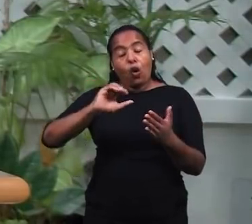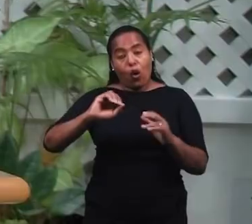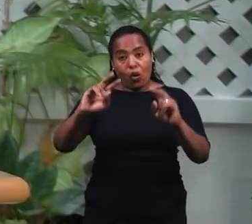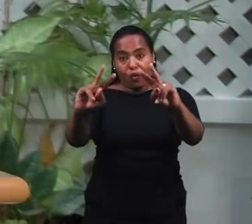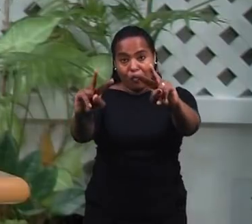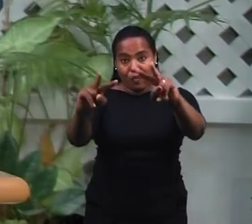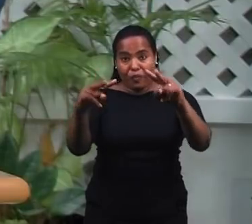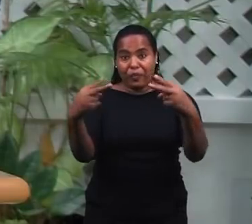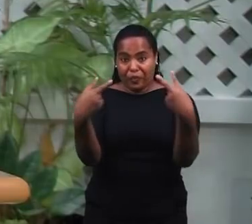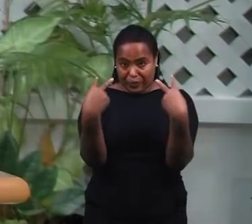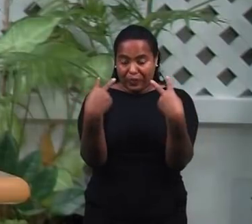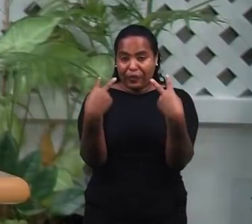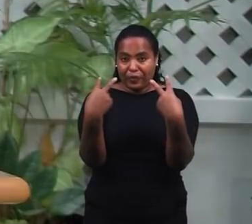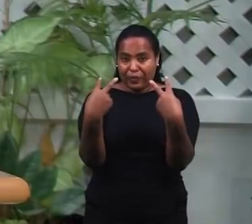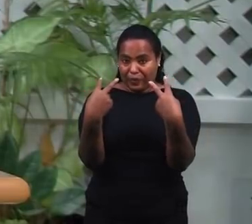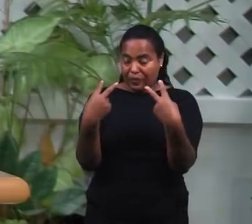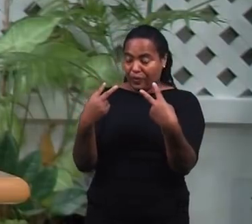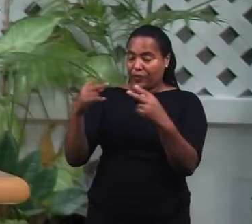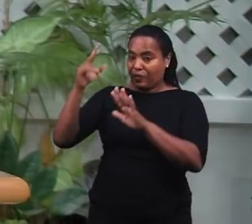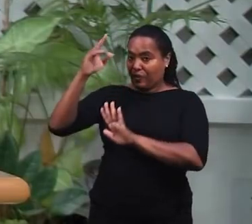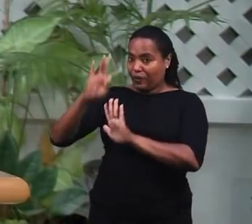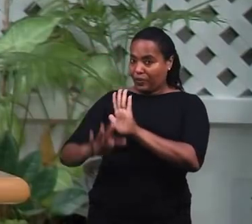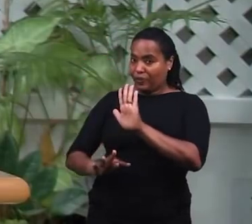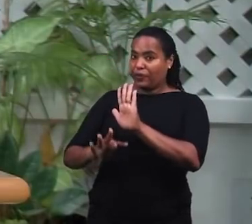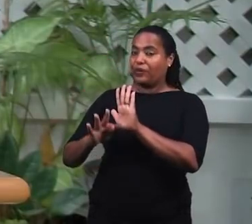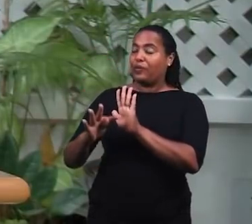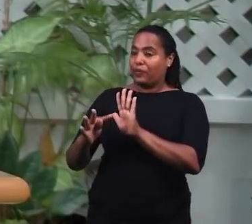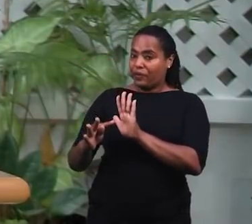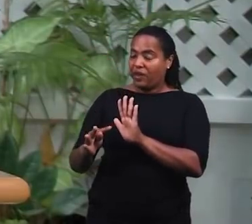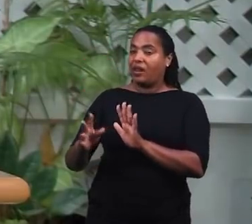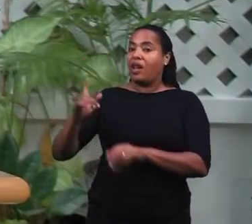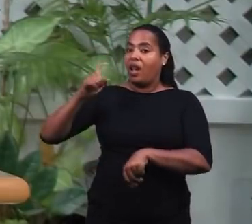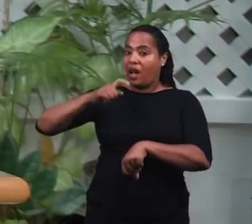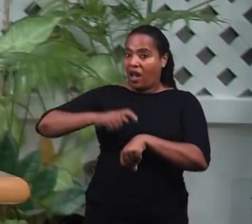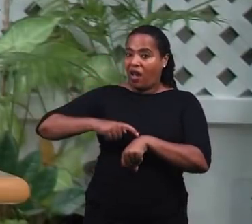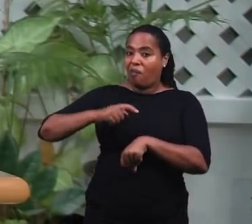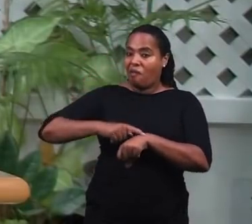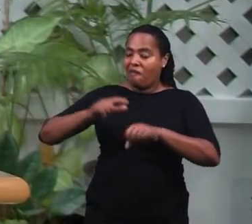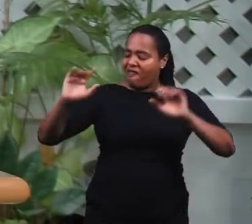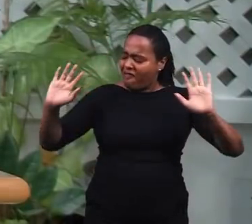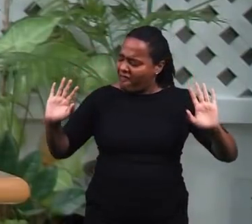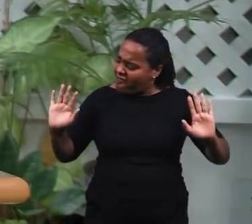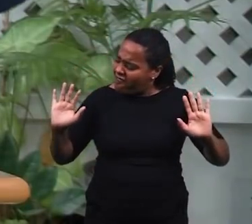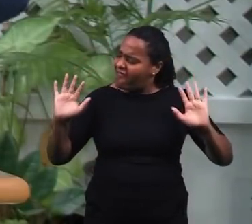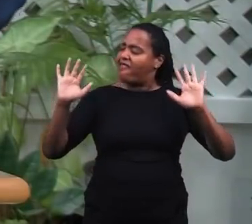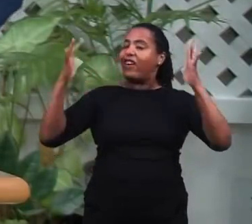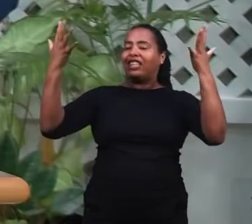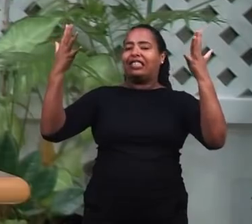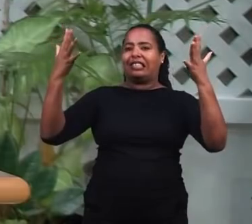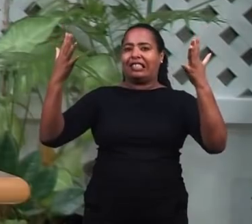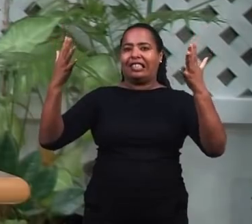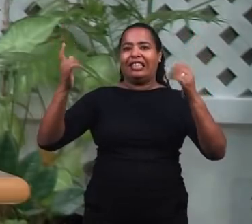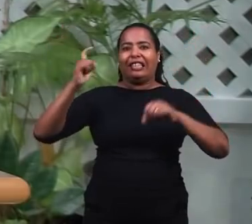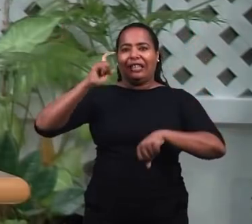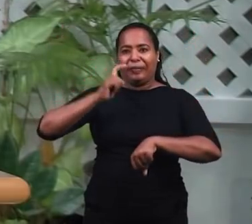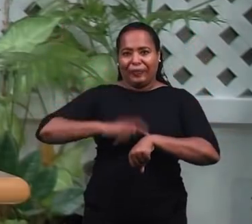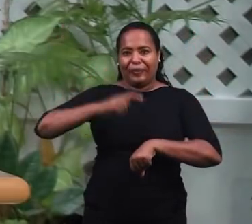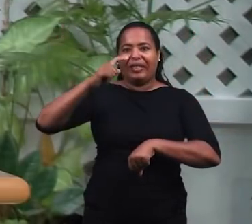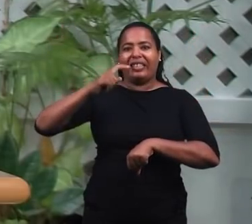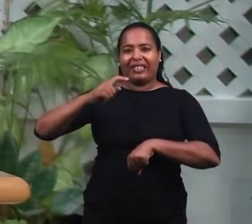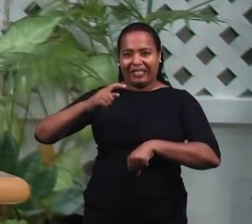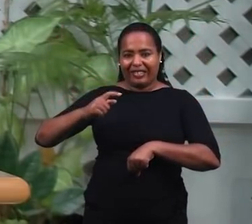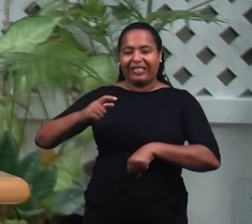nos ouvindo. Vou ler esse texto, que é o momento da grande festa, quando se